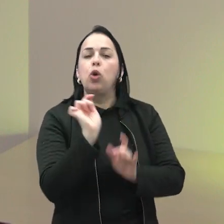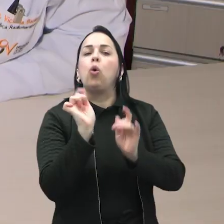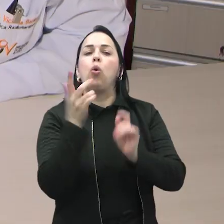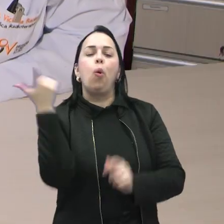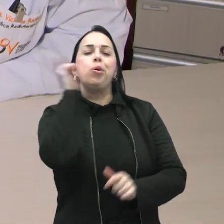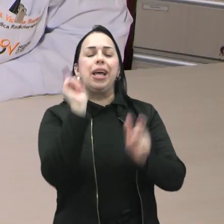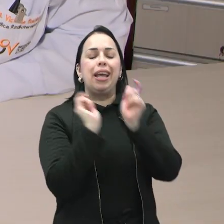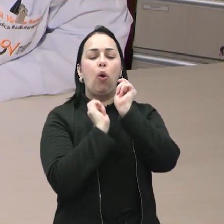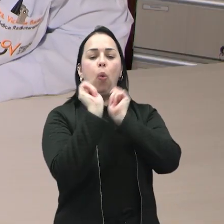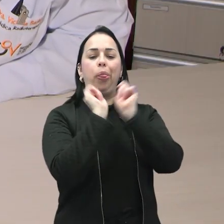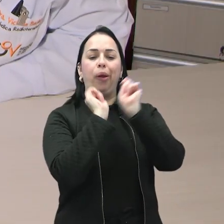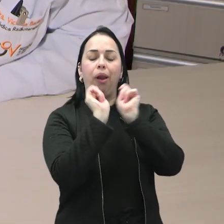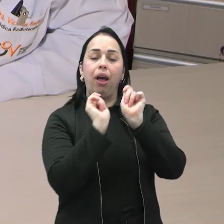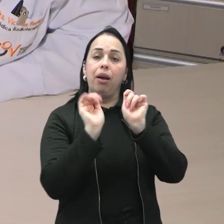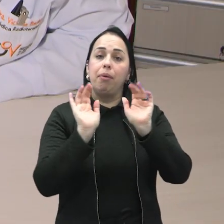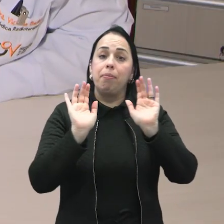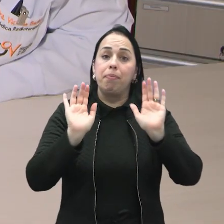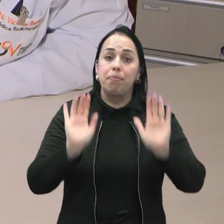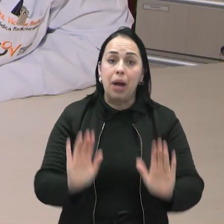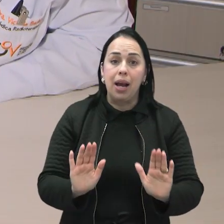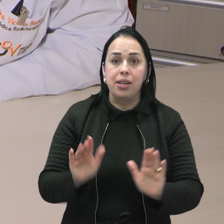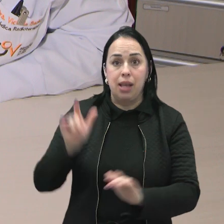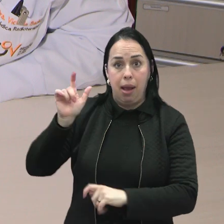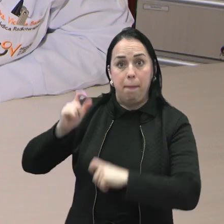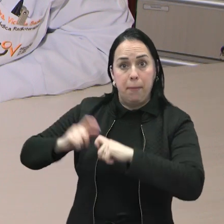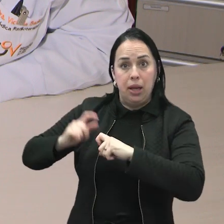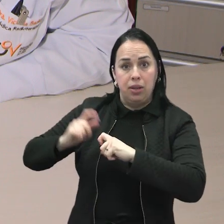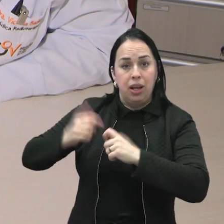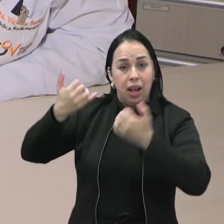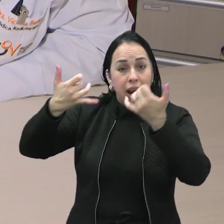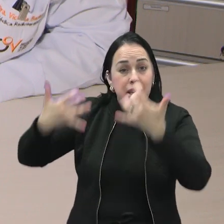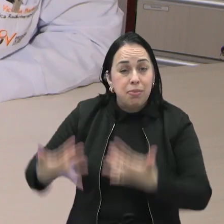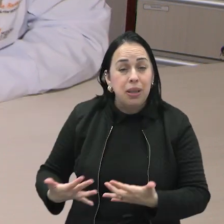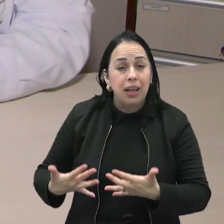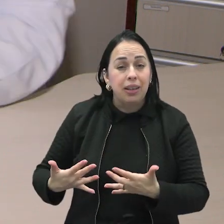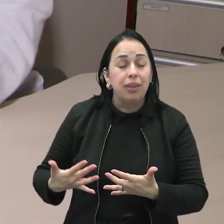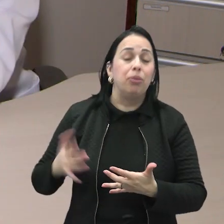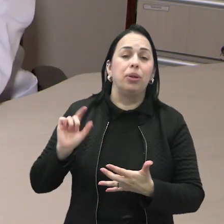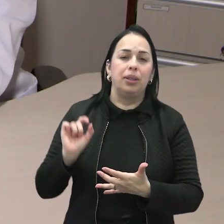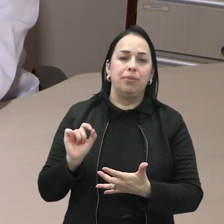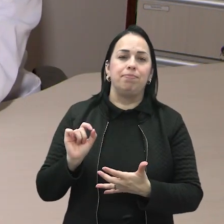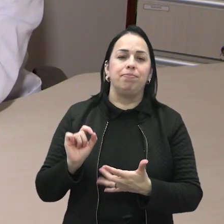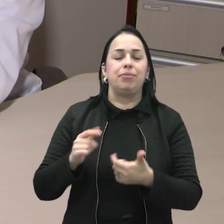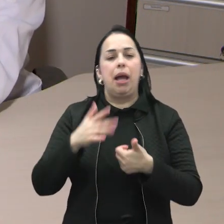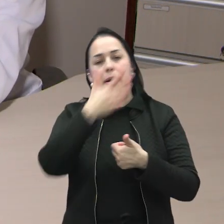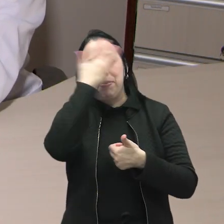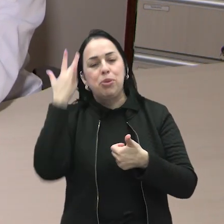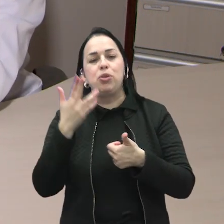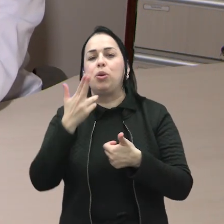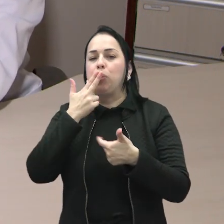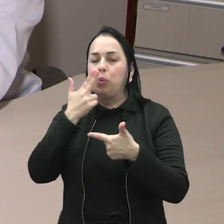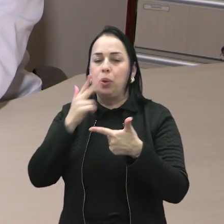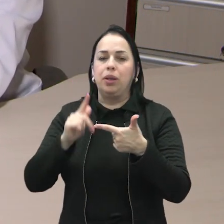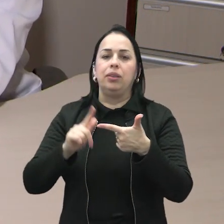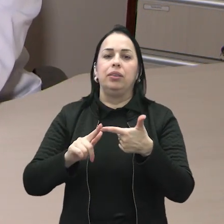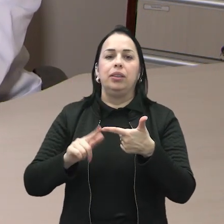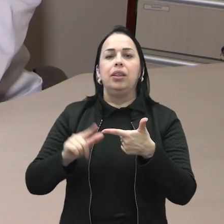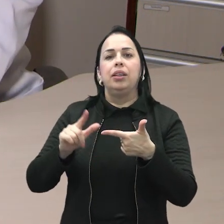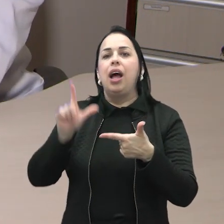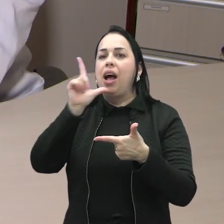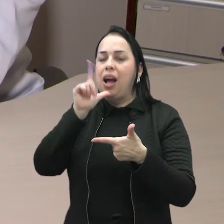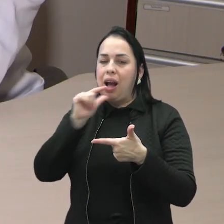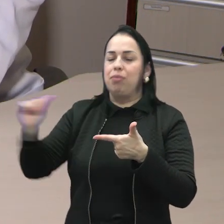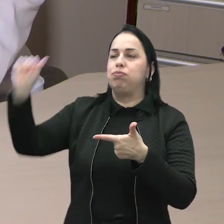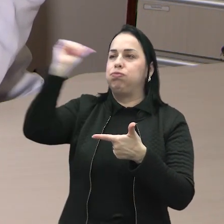doença. Essa médica explica que os principais fatores de risco para a doença são tabagismo, consumo excessivo